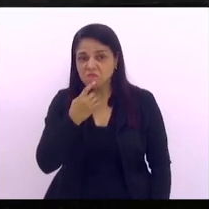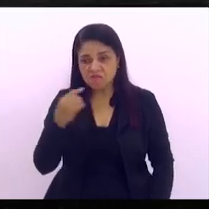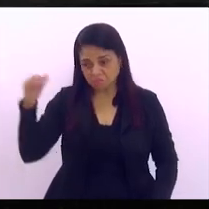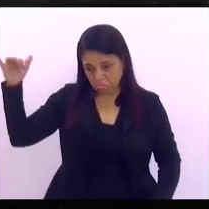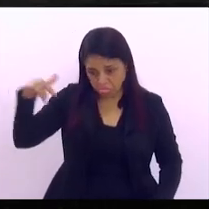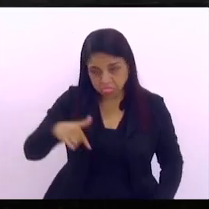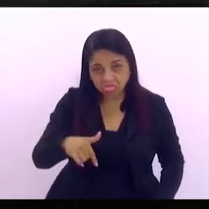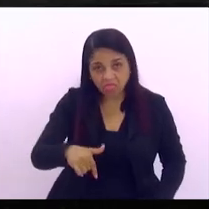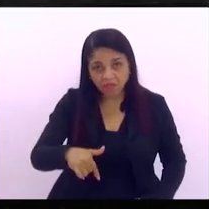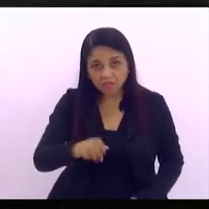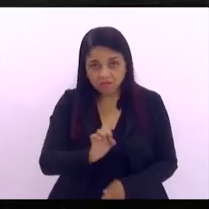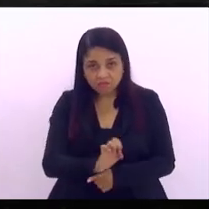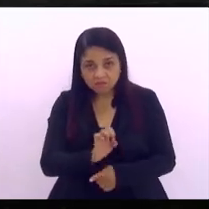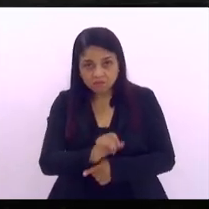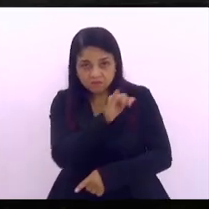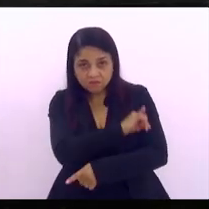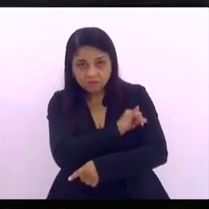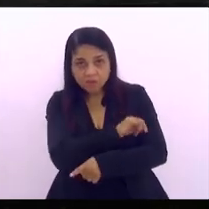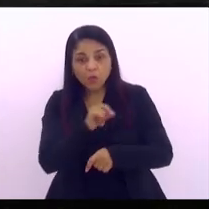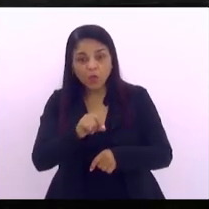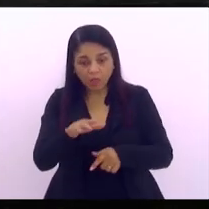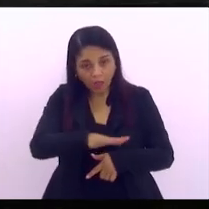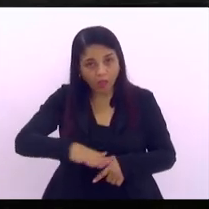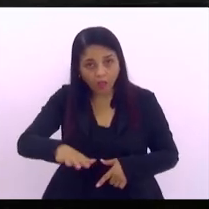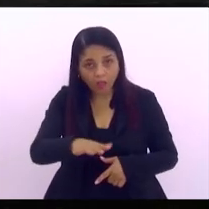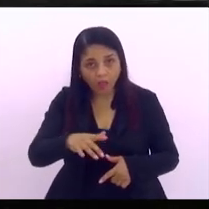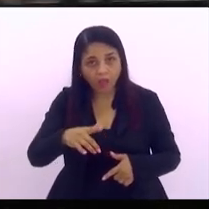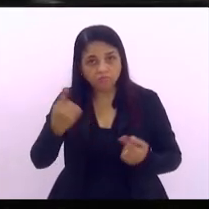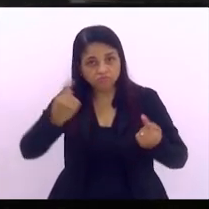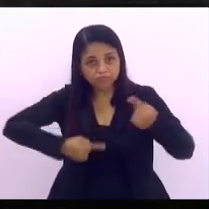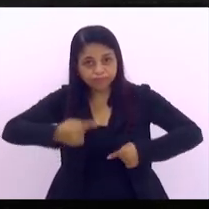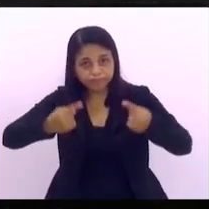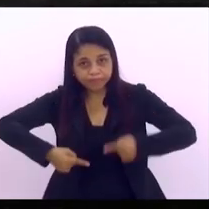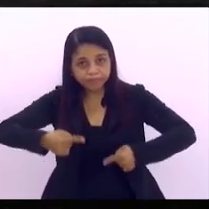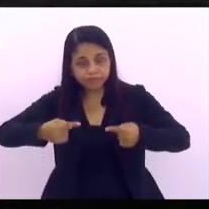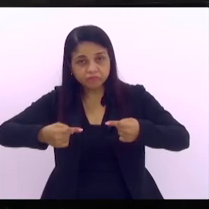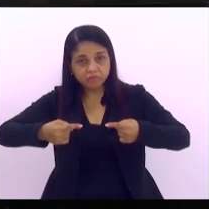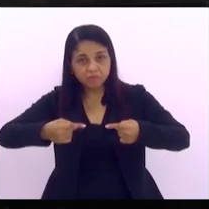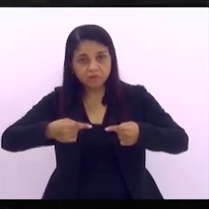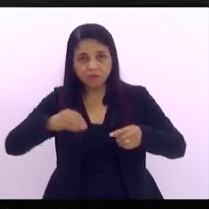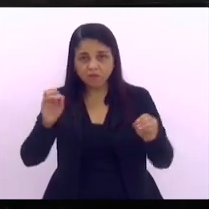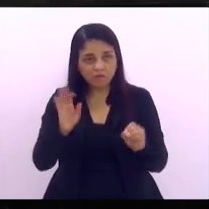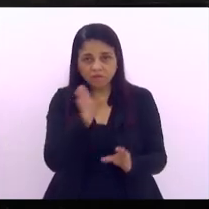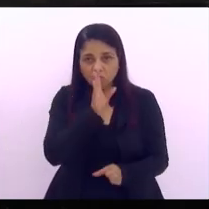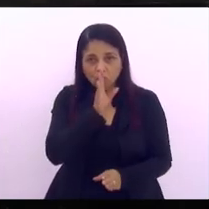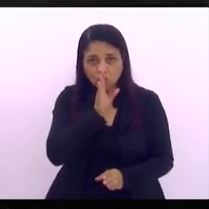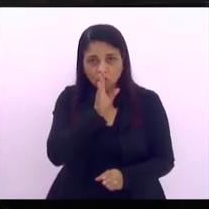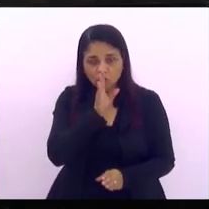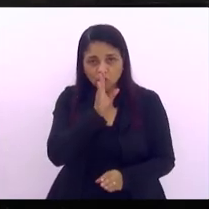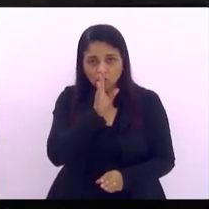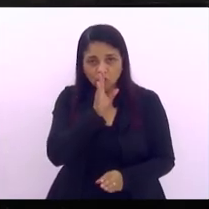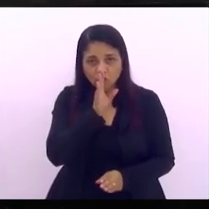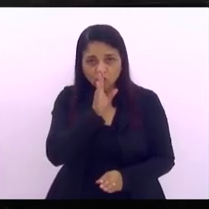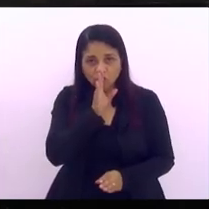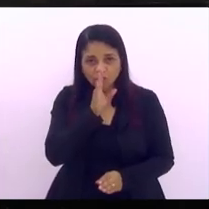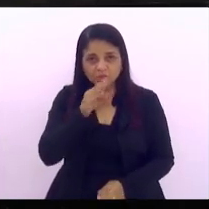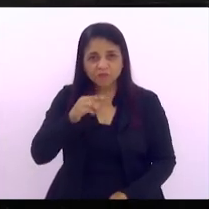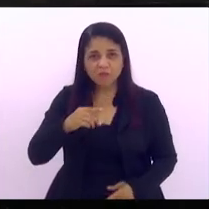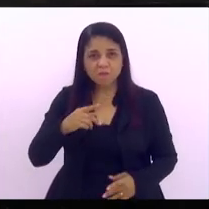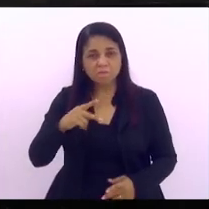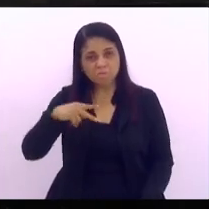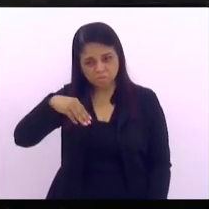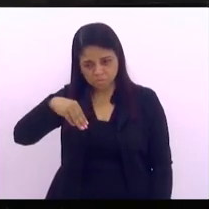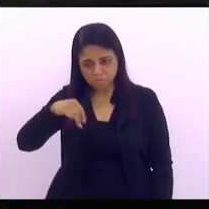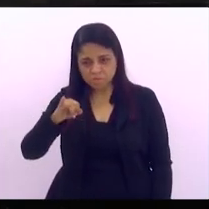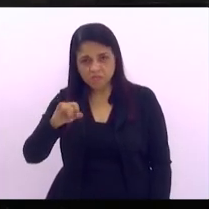guerra nada mais é do que uma conquista de território. E aí, ninguém vai falar nada? Chamá-los de militantes,